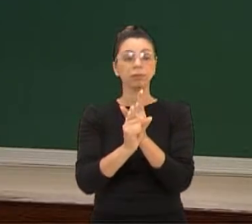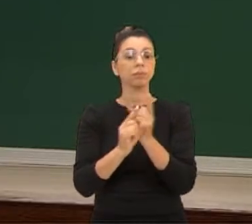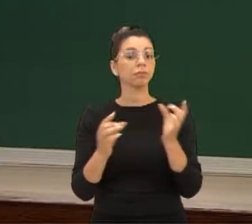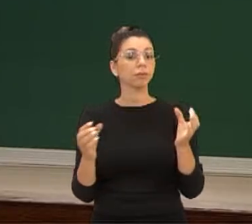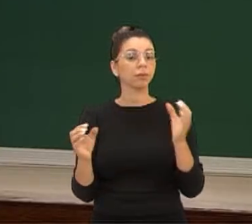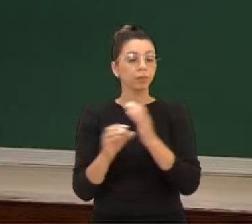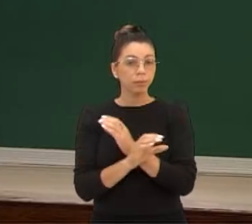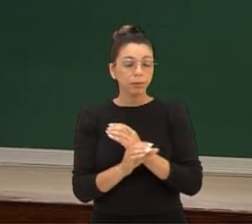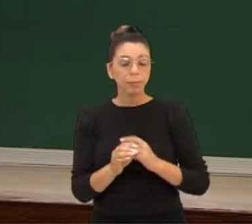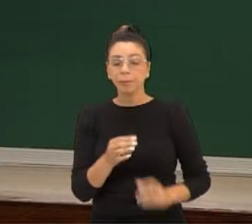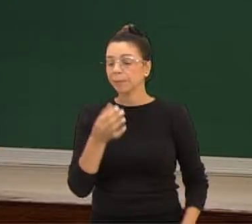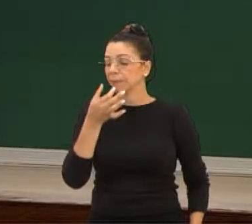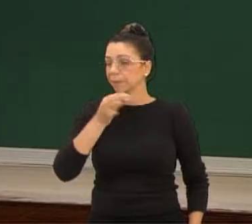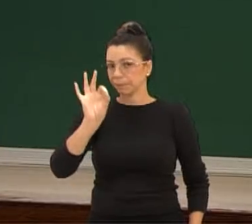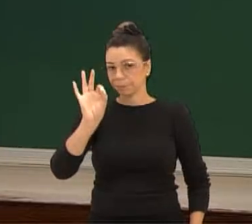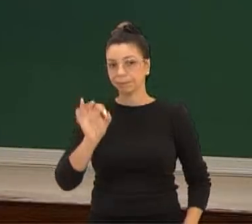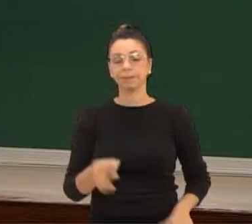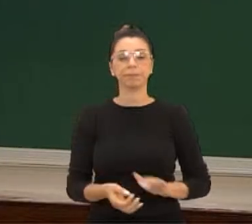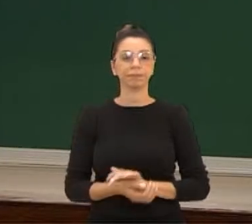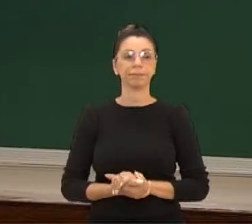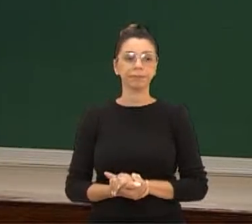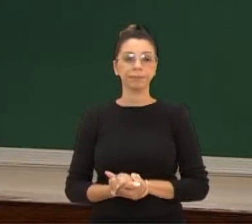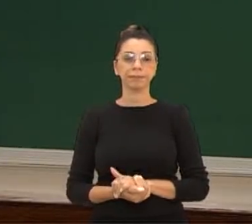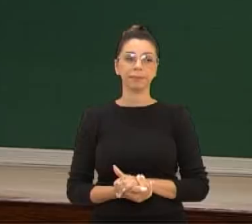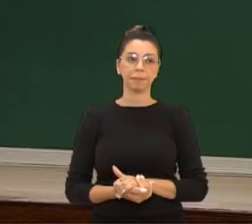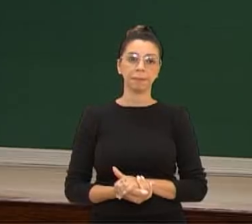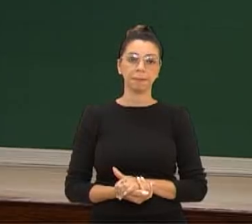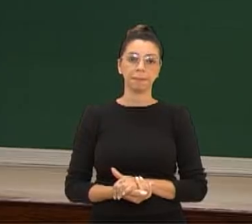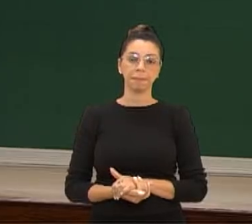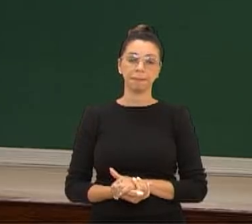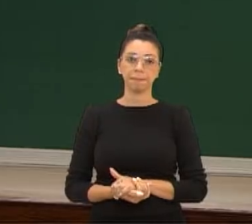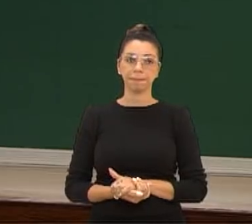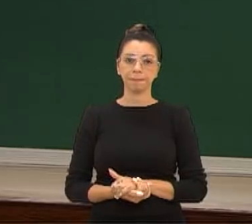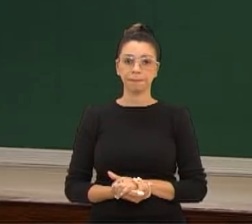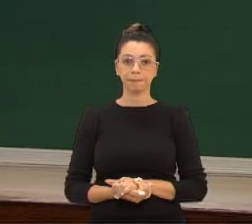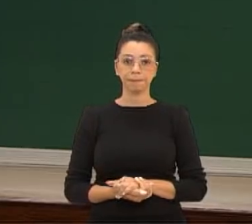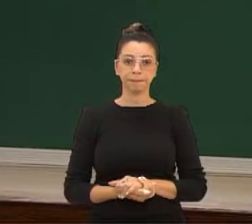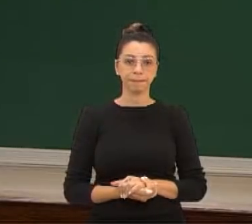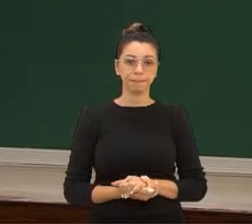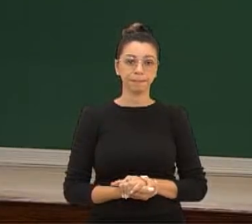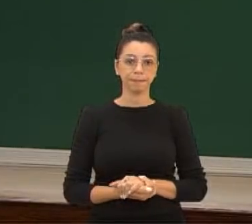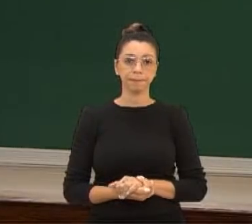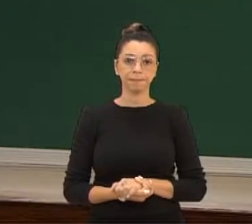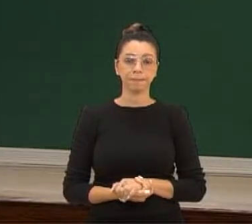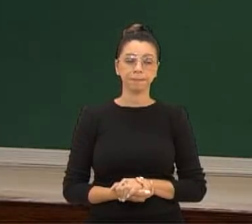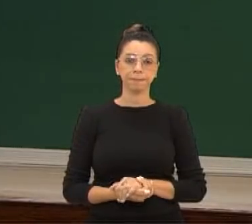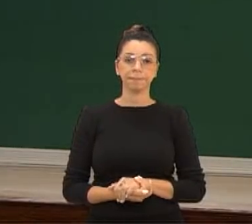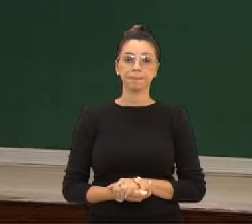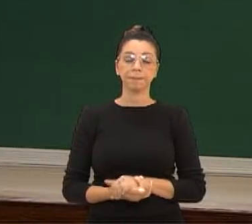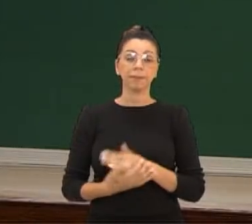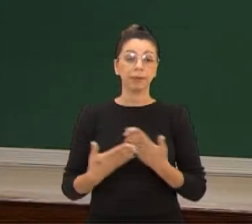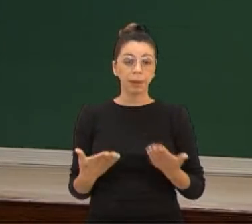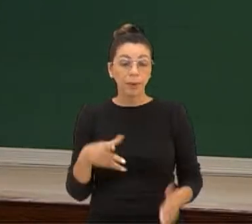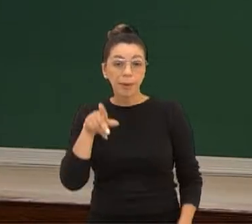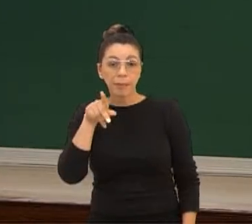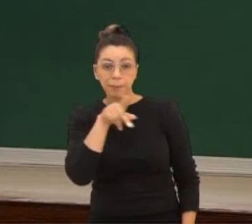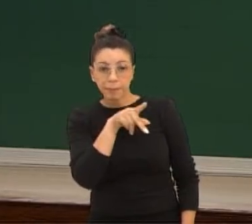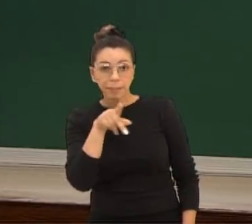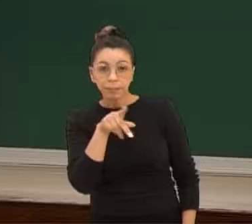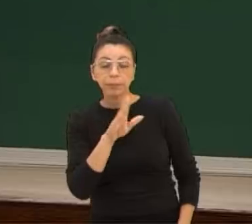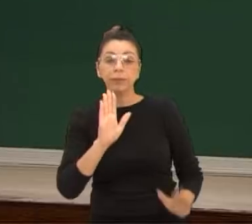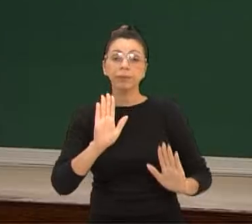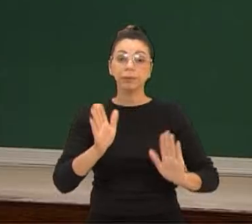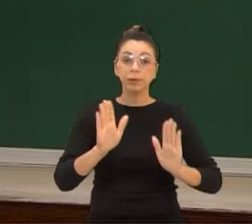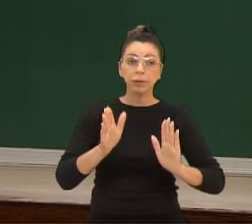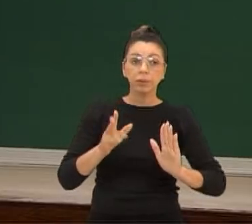bem bacana, ok? Bom, então o que a gente pode tirar aqui dessas conclusões? Ó, a professora fez ainda